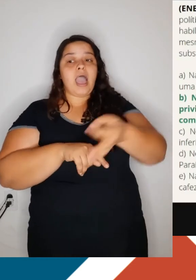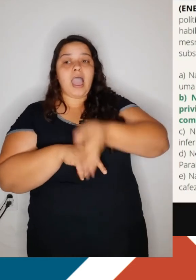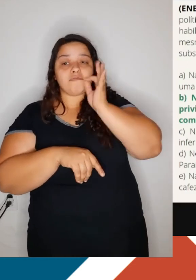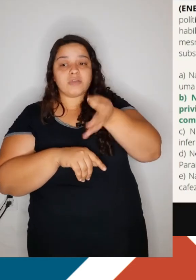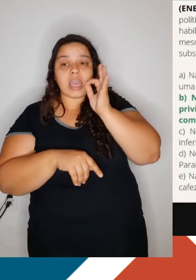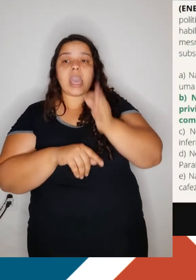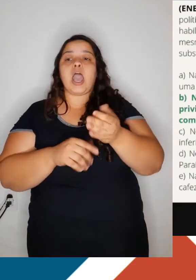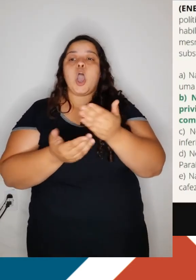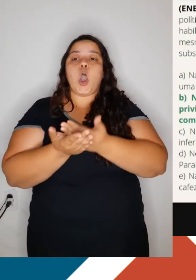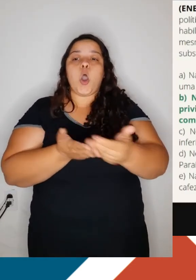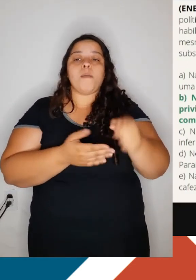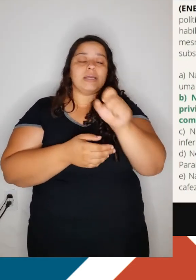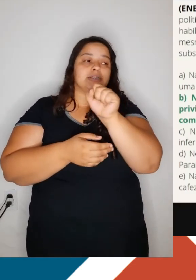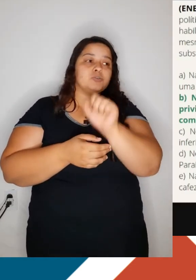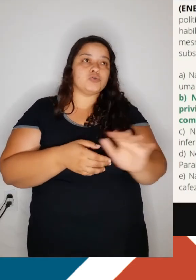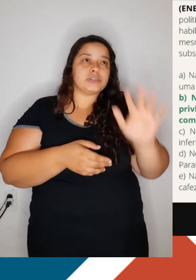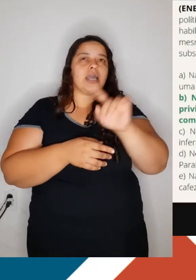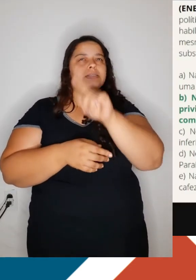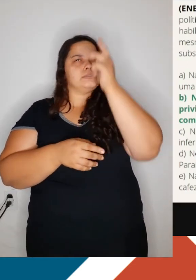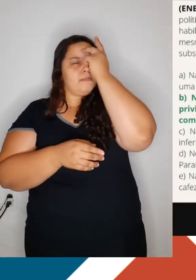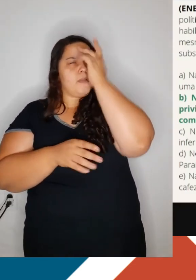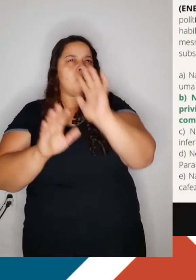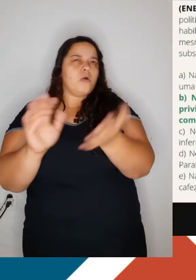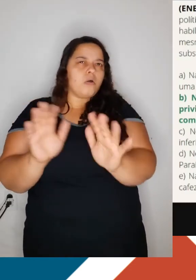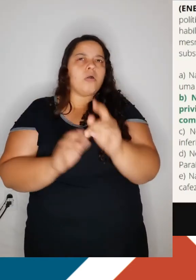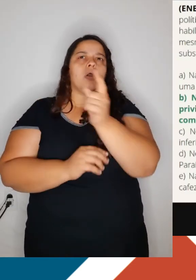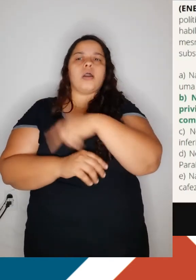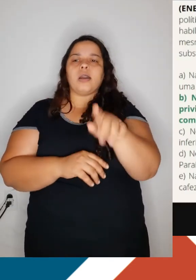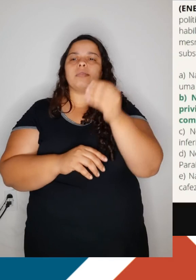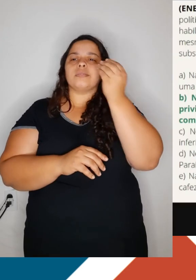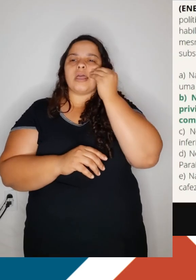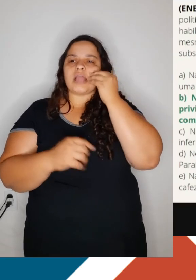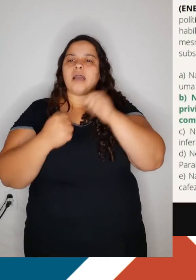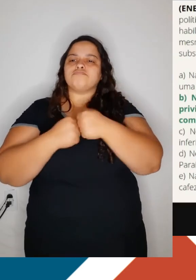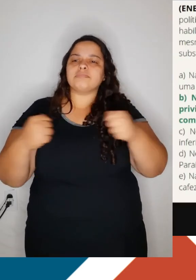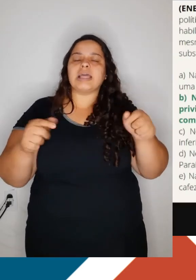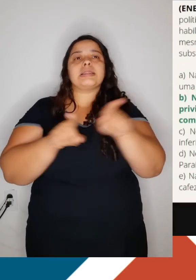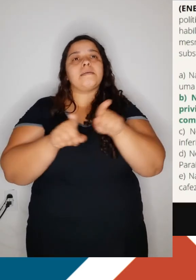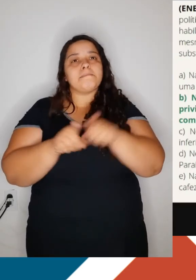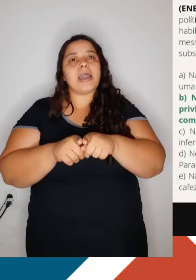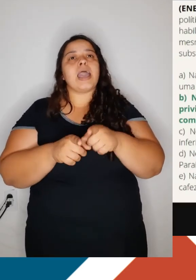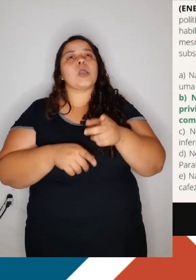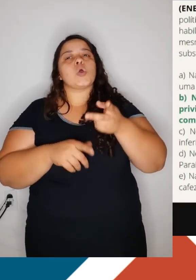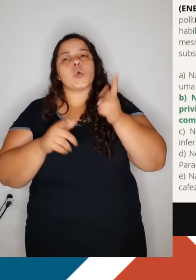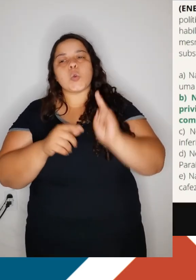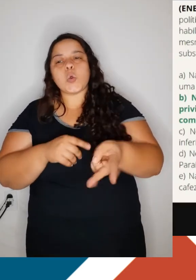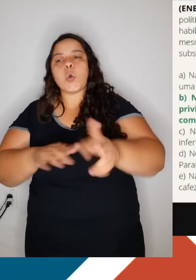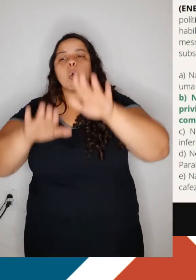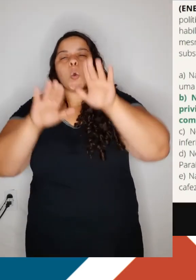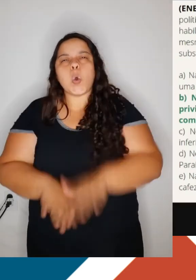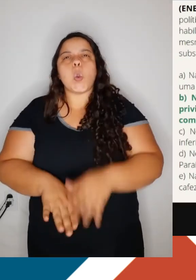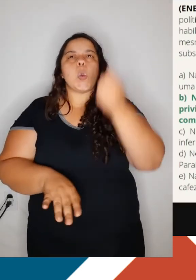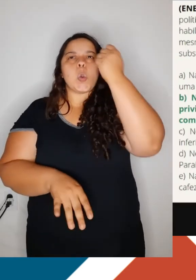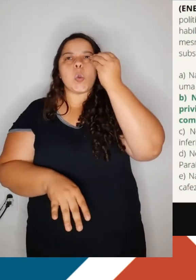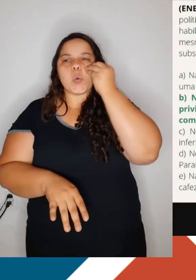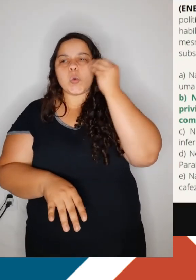se fortalecer, principalmente no oeste paulista, eles vão, de fato, lutar pela modernização econômica, que